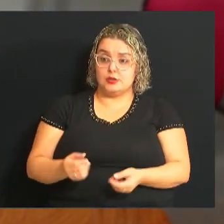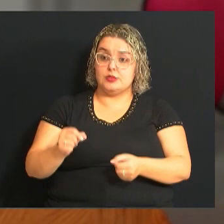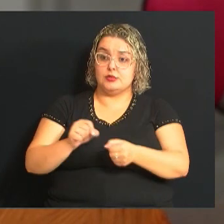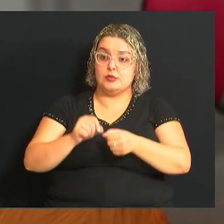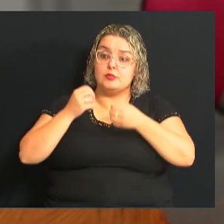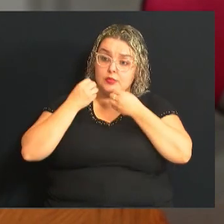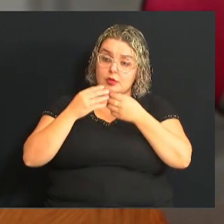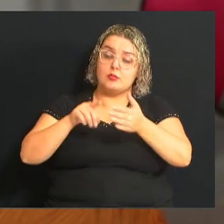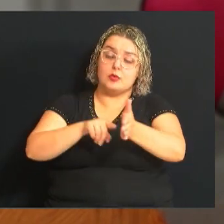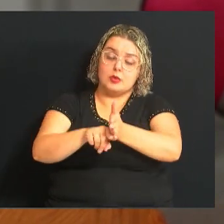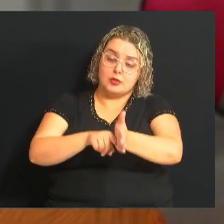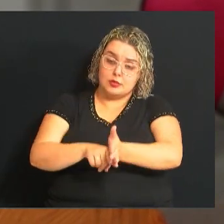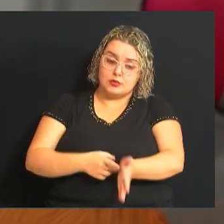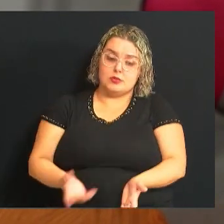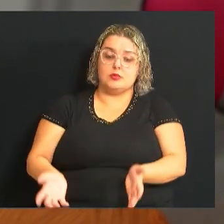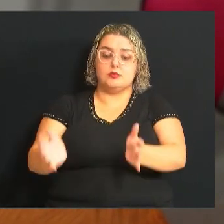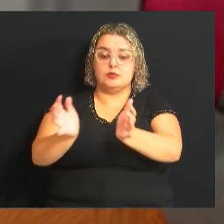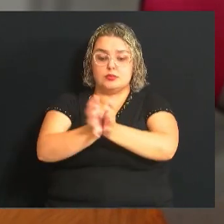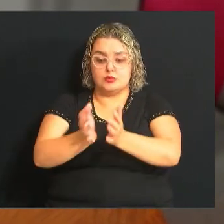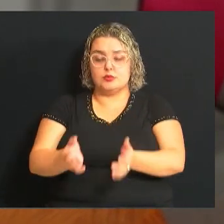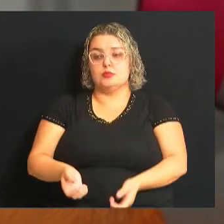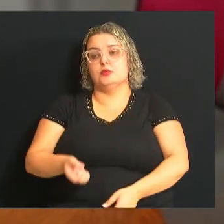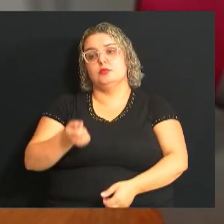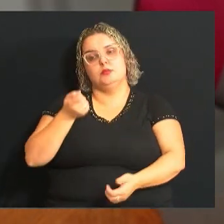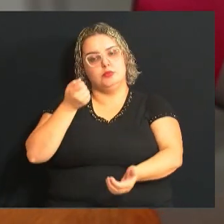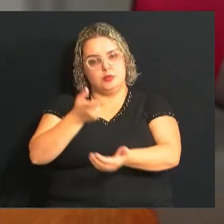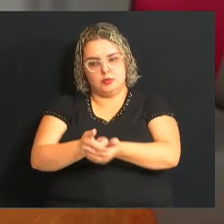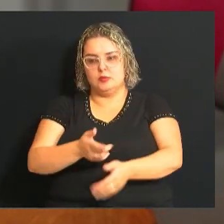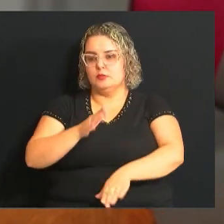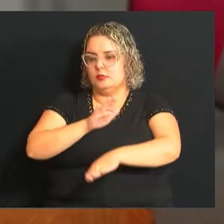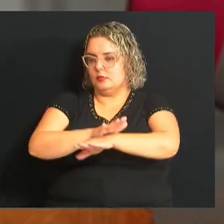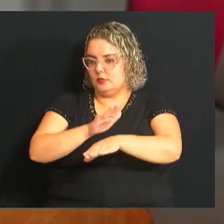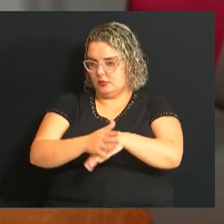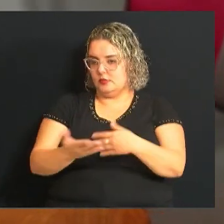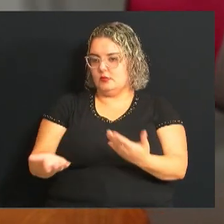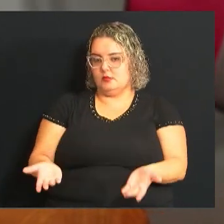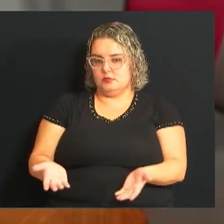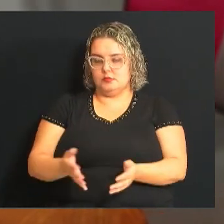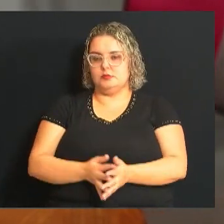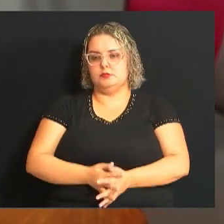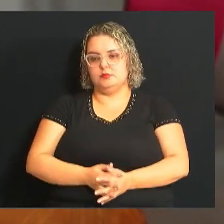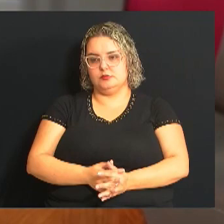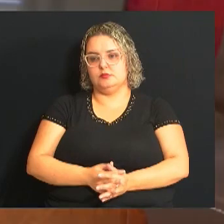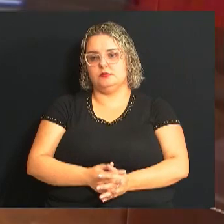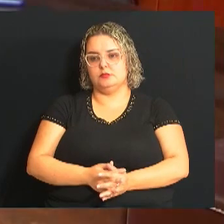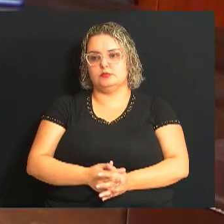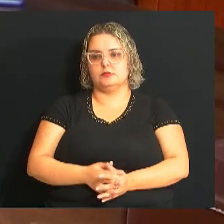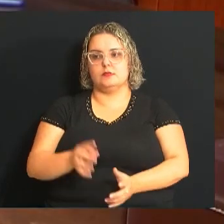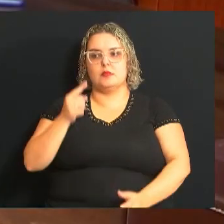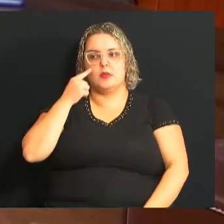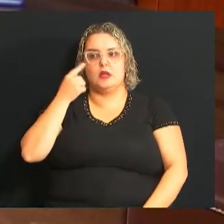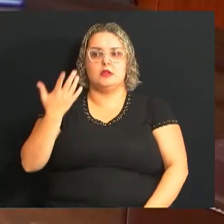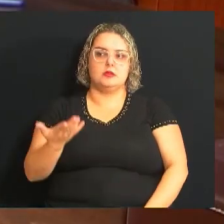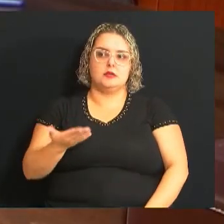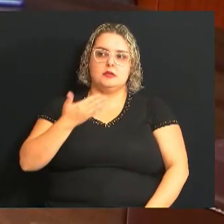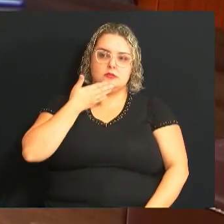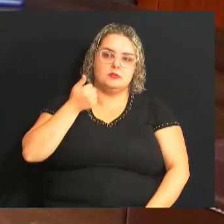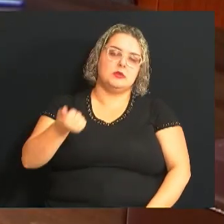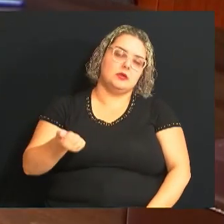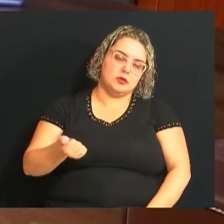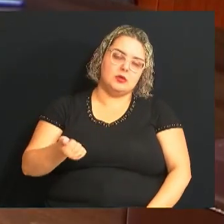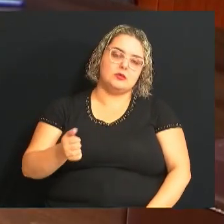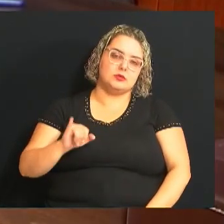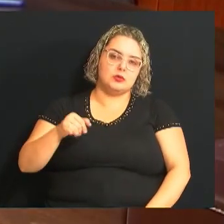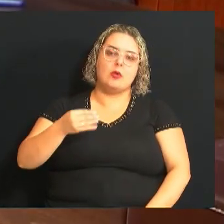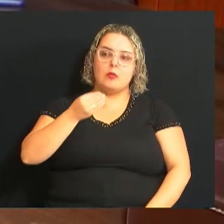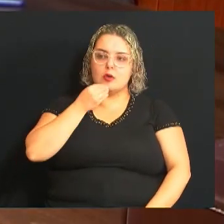os grupos de compras vão auxiliar bastante. Então, seria mais ou menos nessas linhas aí as melhores oportunidades